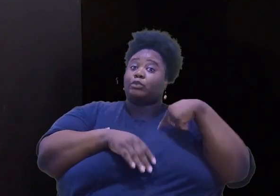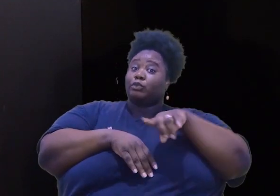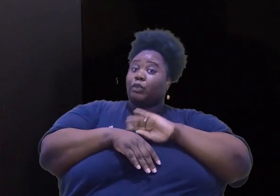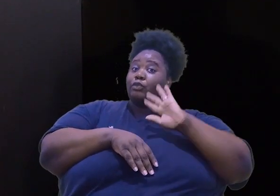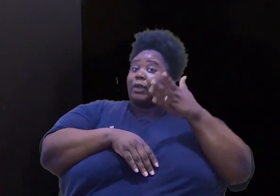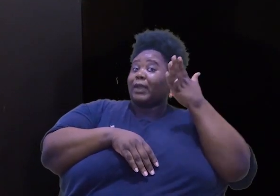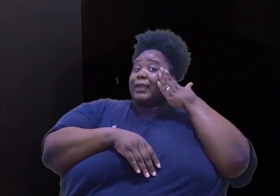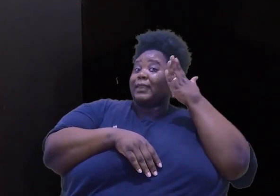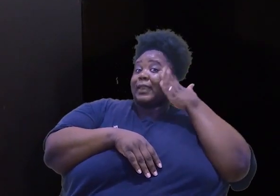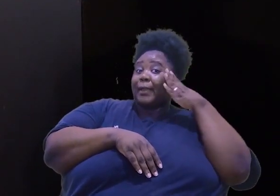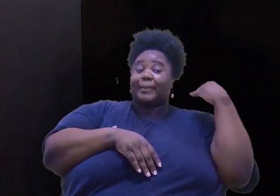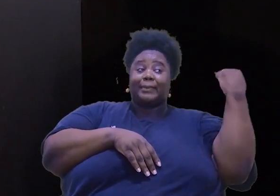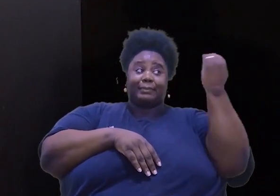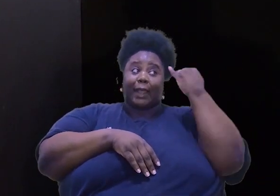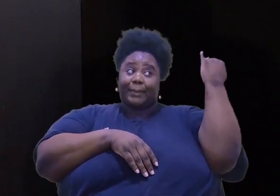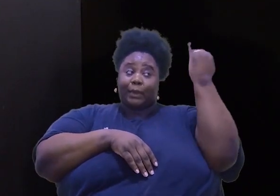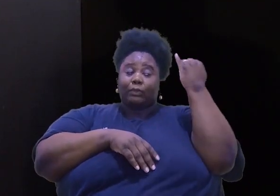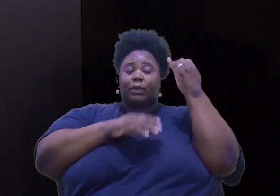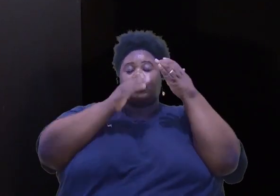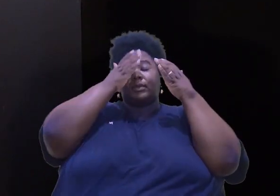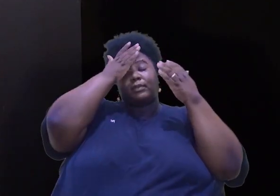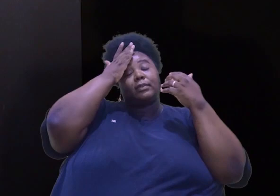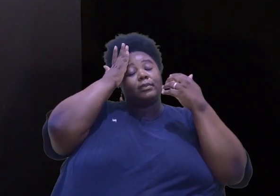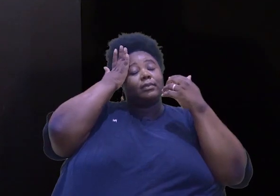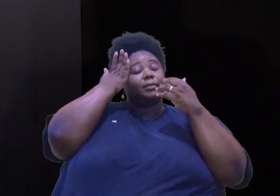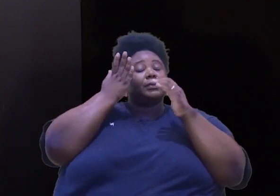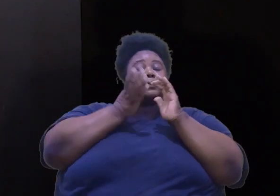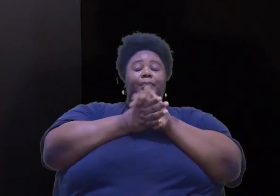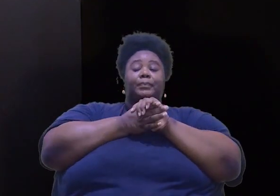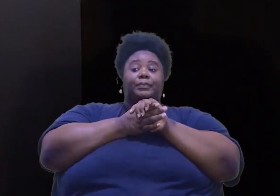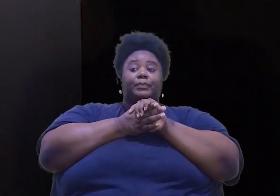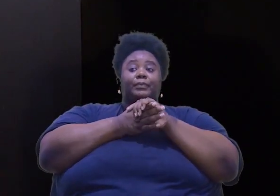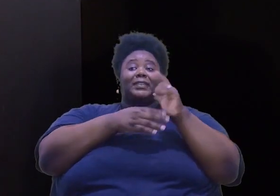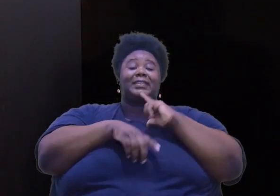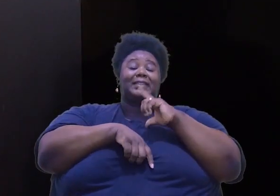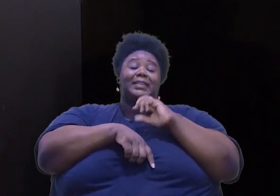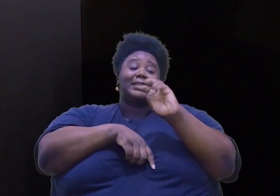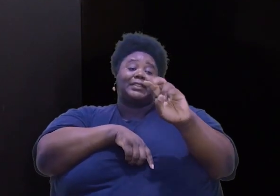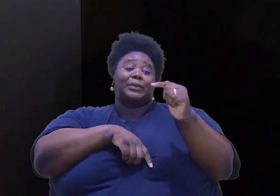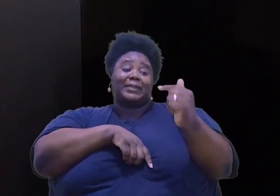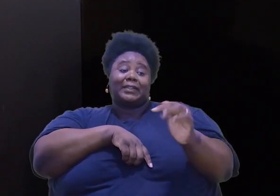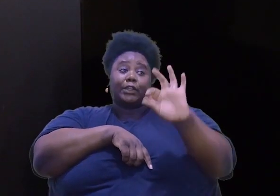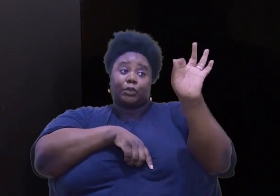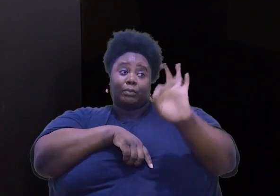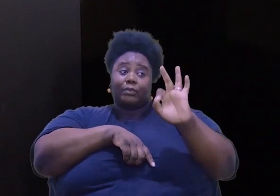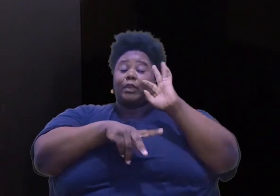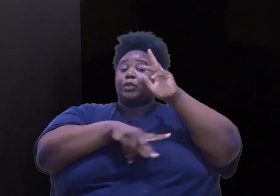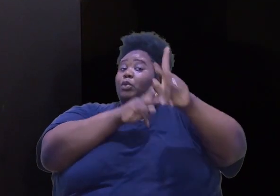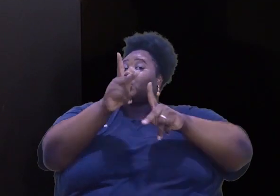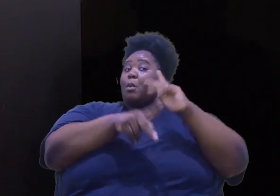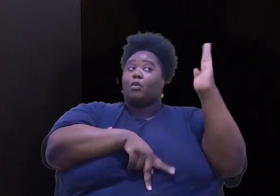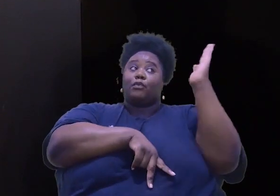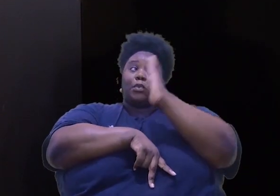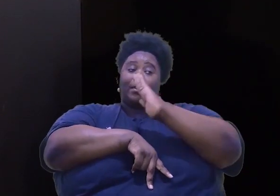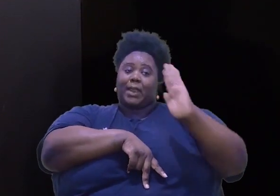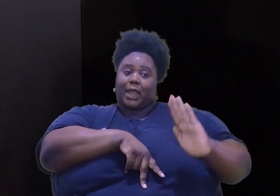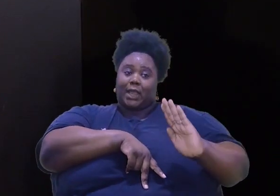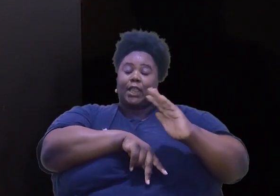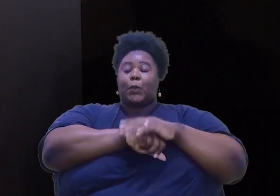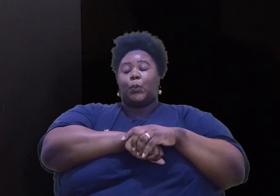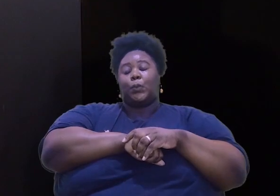sabemos da importância de trazer 57% da população brasileira